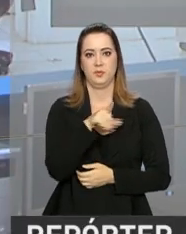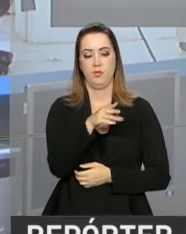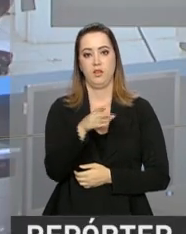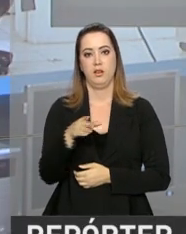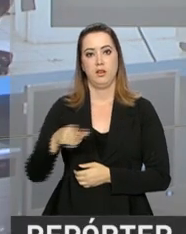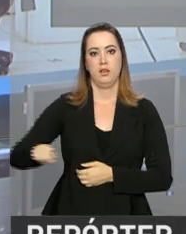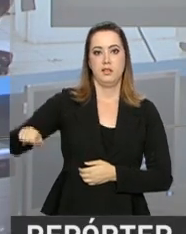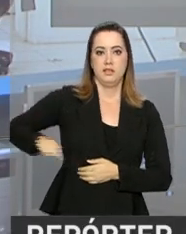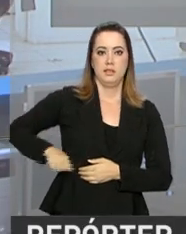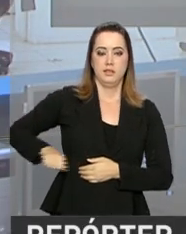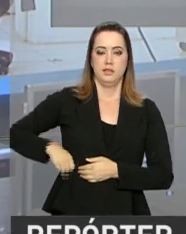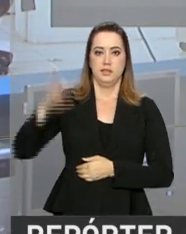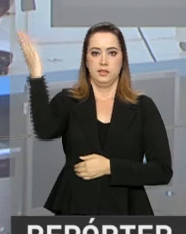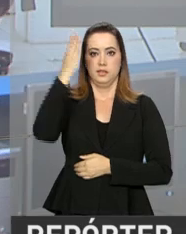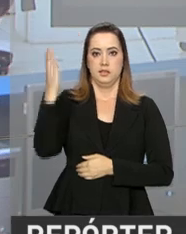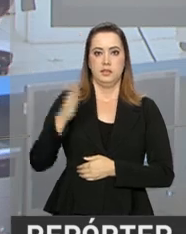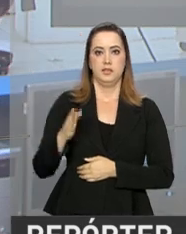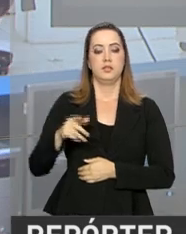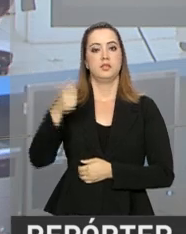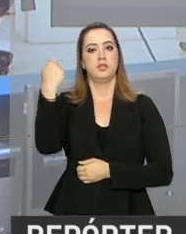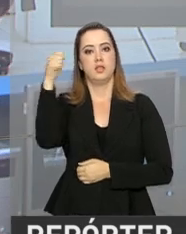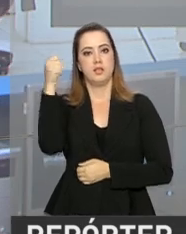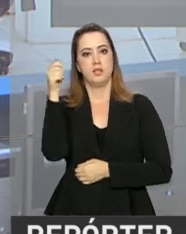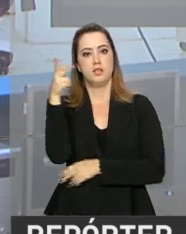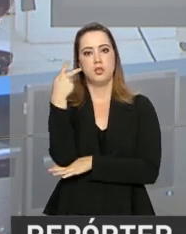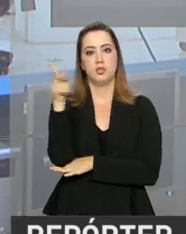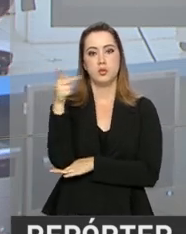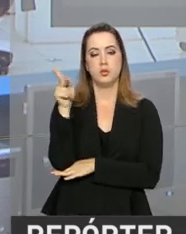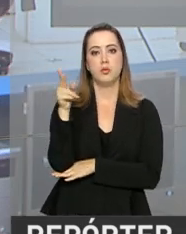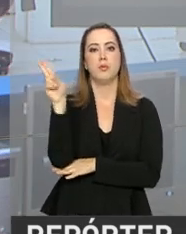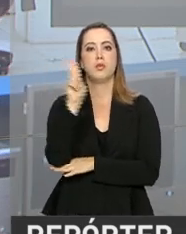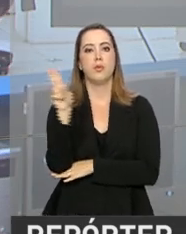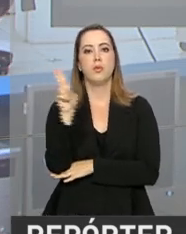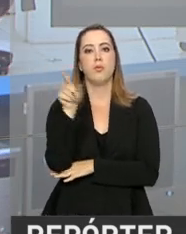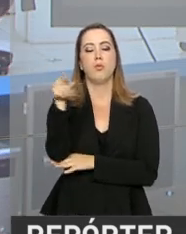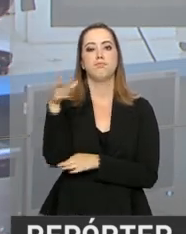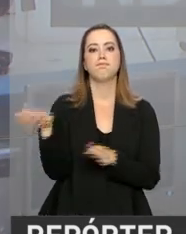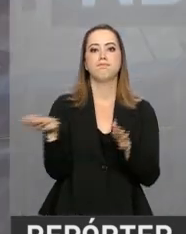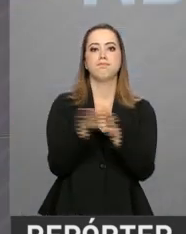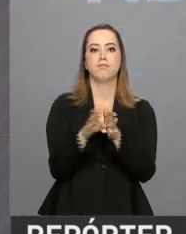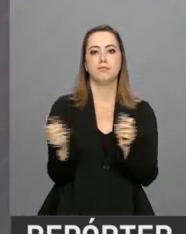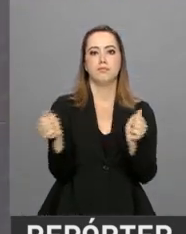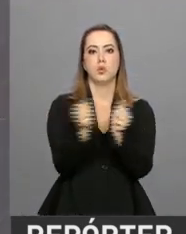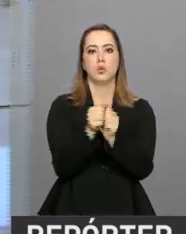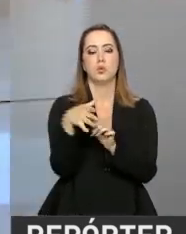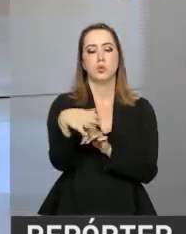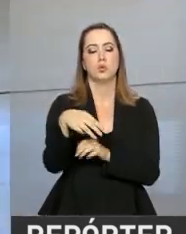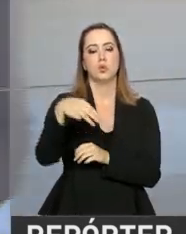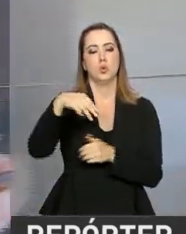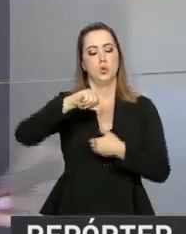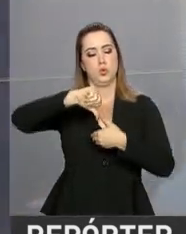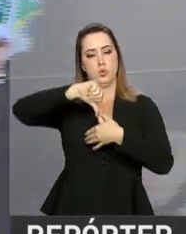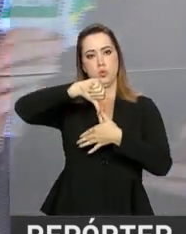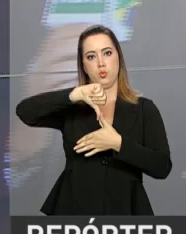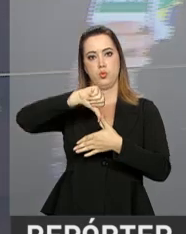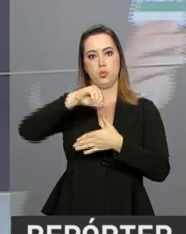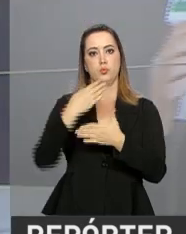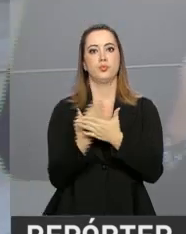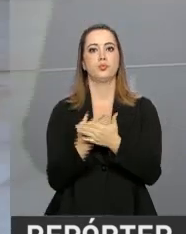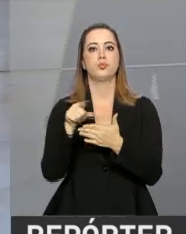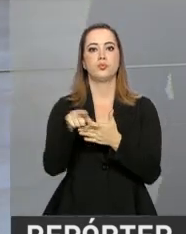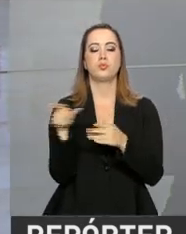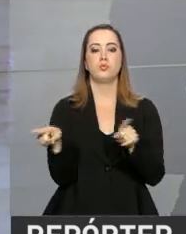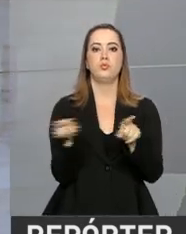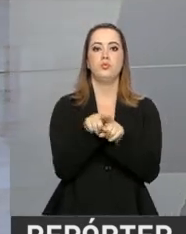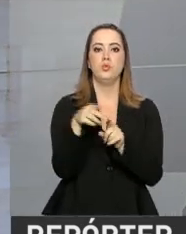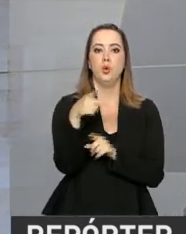Brasil, Argentina, Paraguai e Uruguai aprovaram a presidência conjunta do Mercosul. Vamos saber os detalhes dessa notícia com a repórter Luana Karen, que